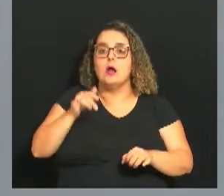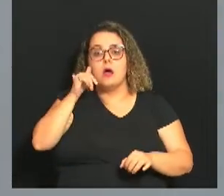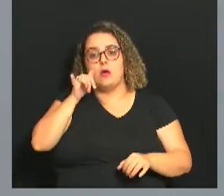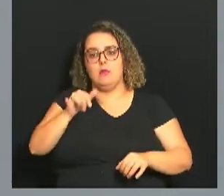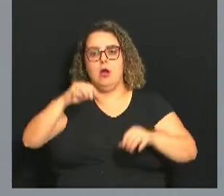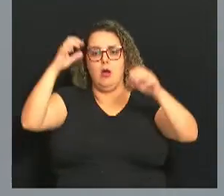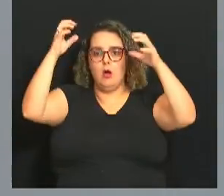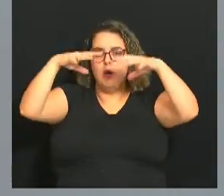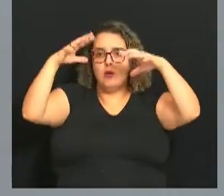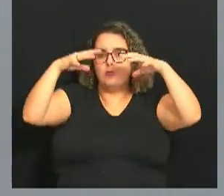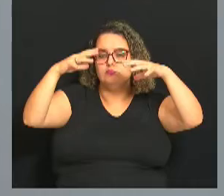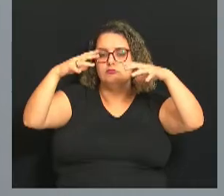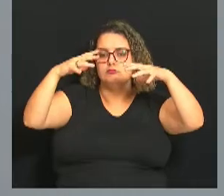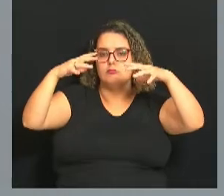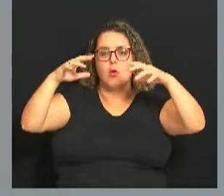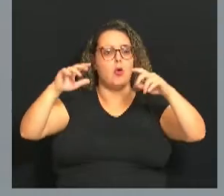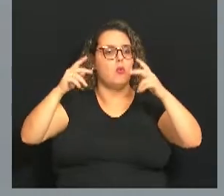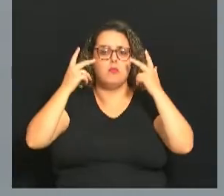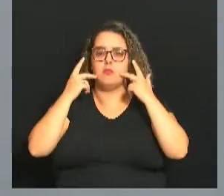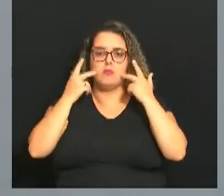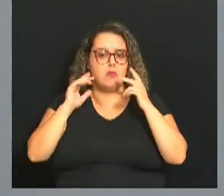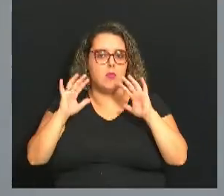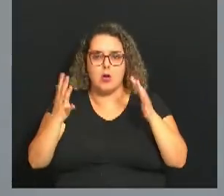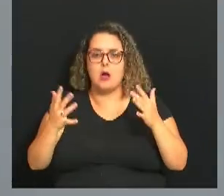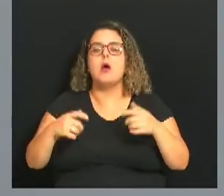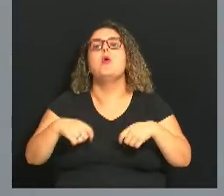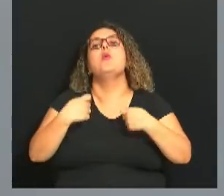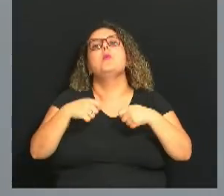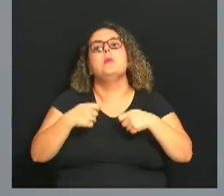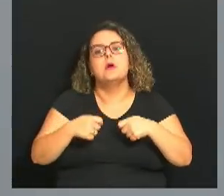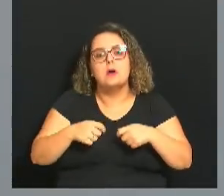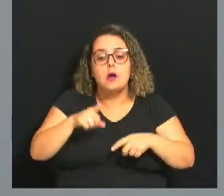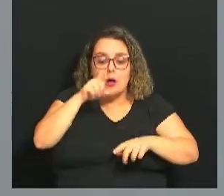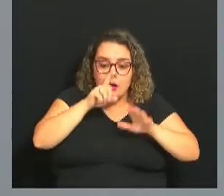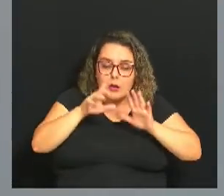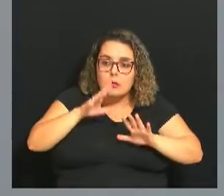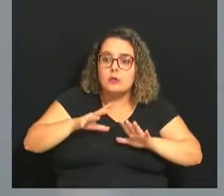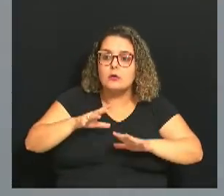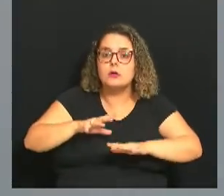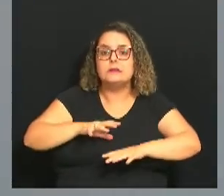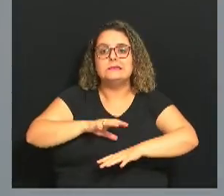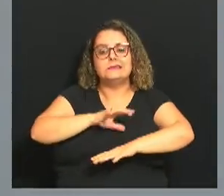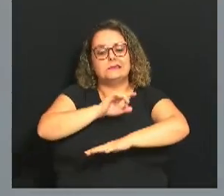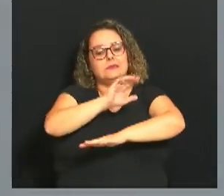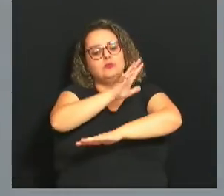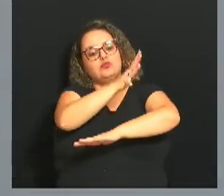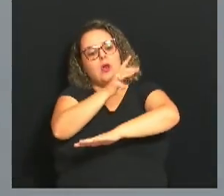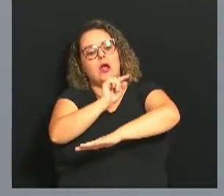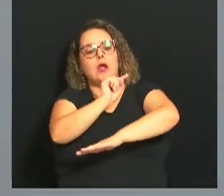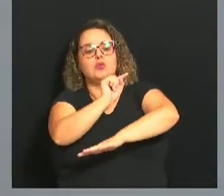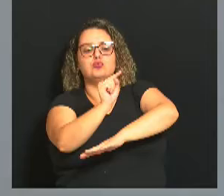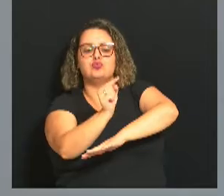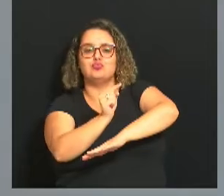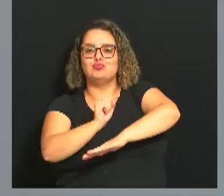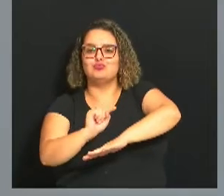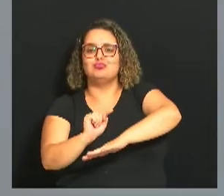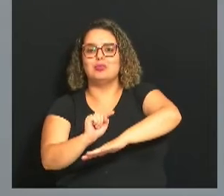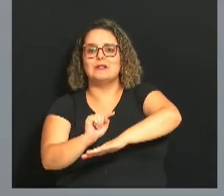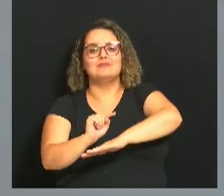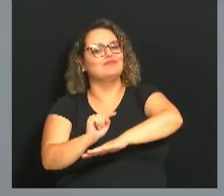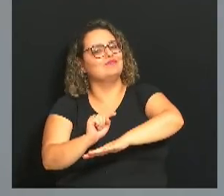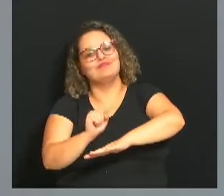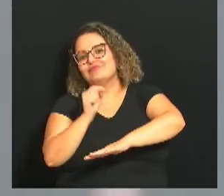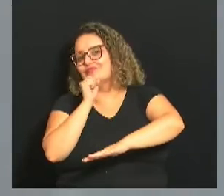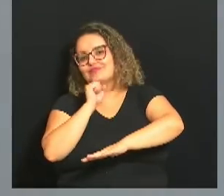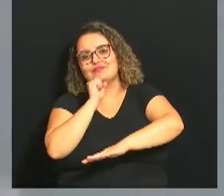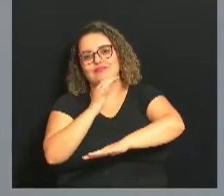tem que ter manutenção. Porque se você tem infiltração, acaba que ela tem uma durabilidade. Então, não é só construir, inaugurei e